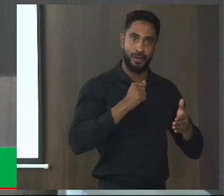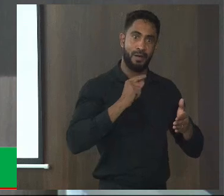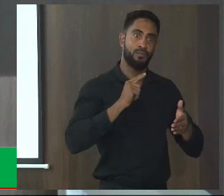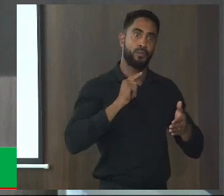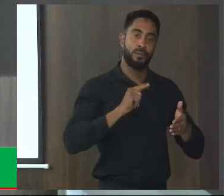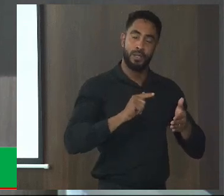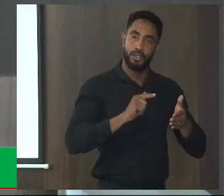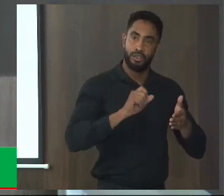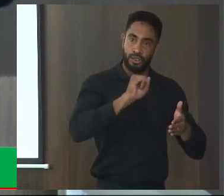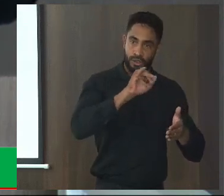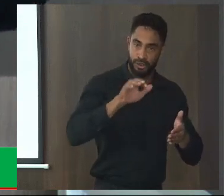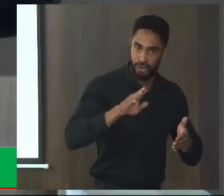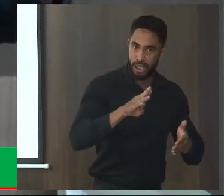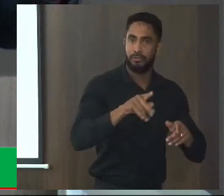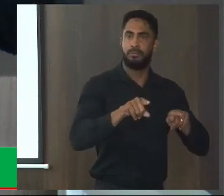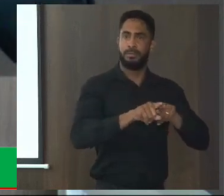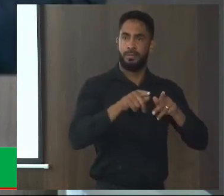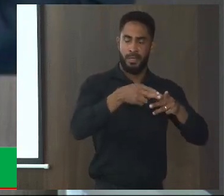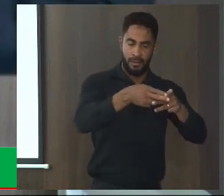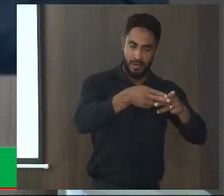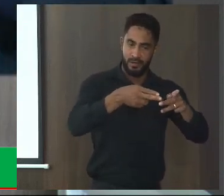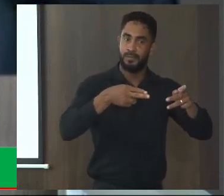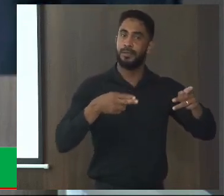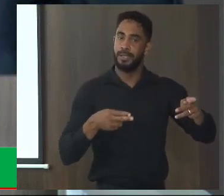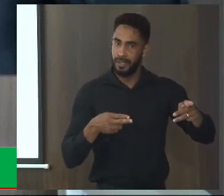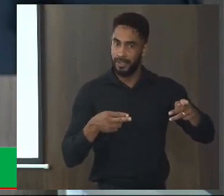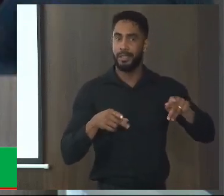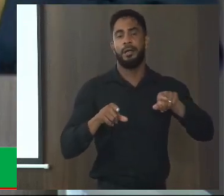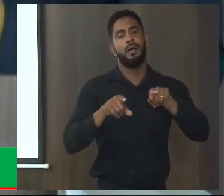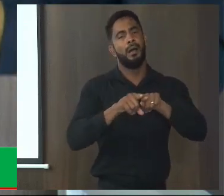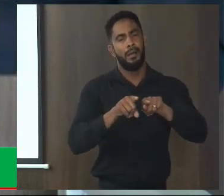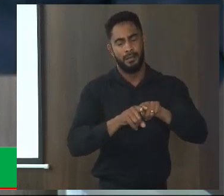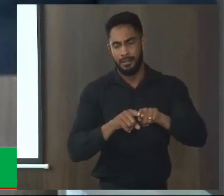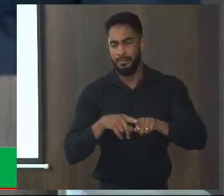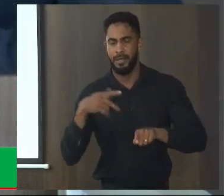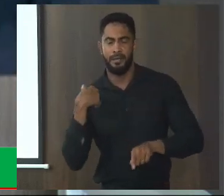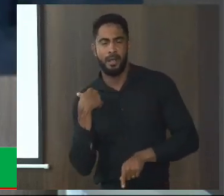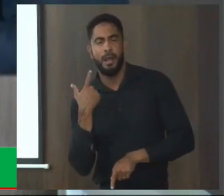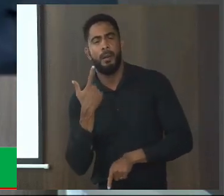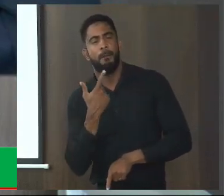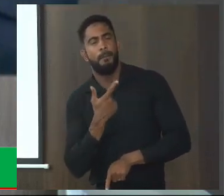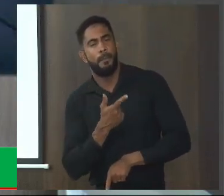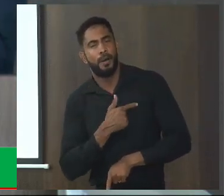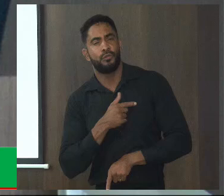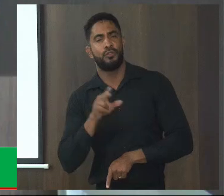Nova Porteirinha, tanto para consumo humano, como também para a nossa